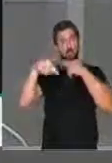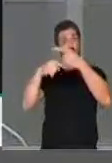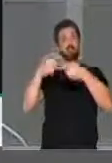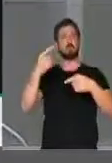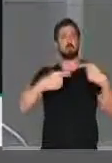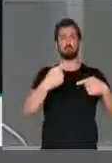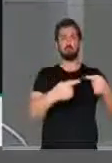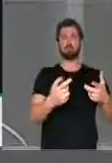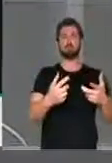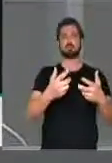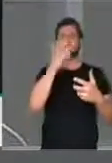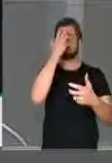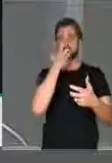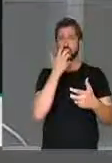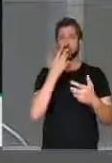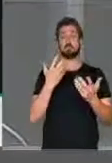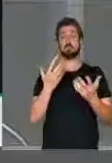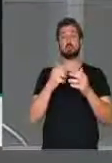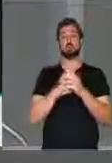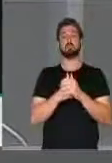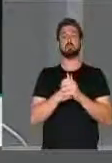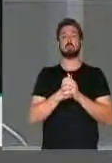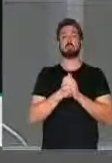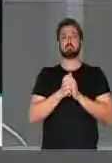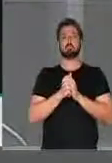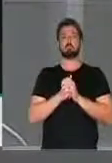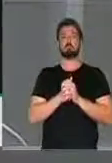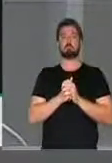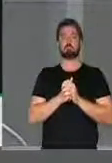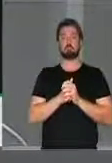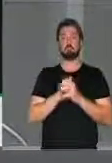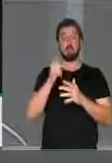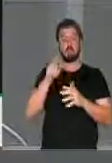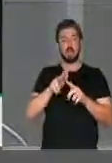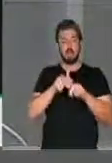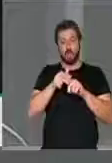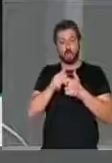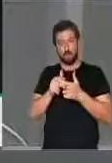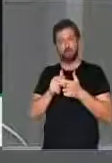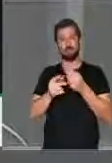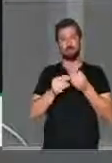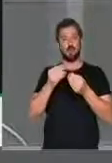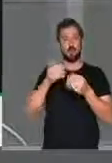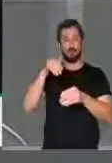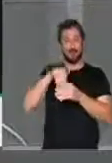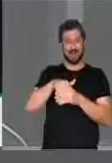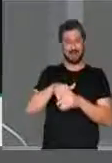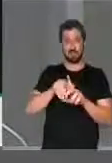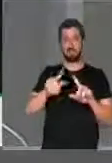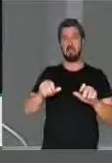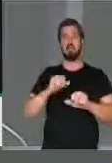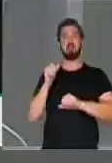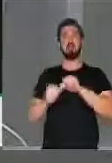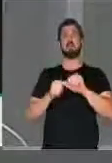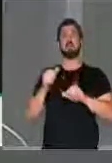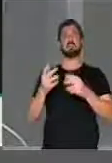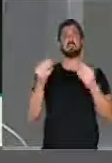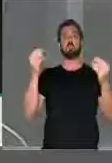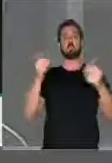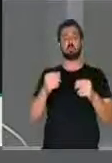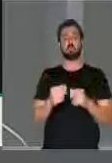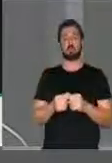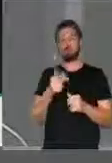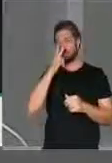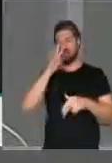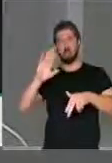aqui. Portanto, o que poderia ser feito era um ajuste para esse processo eleitoral, sem fazer mudanças, sem dar cavalo